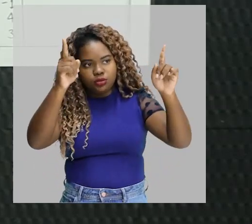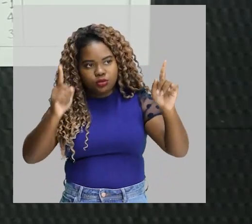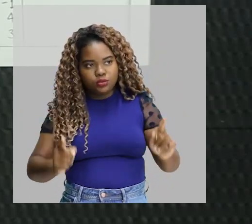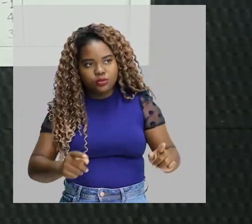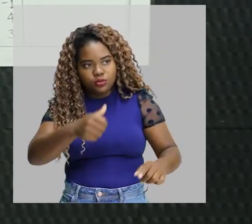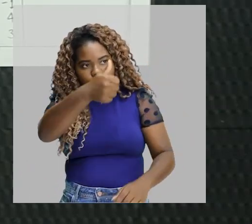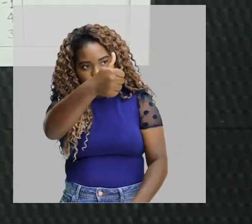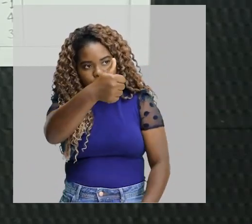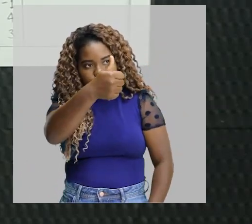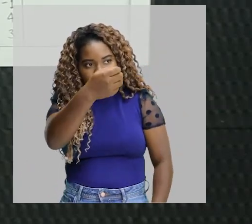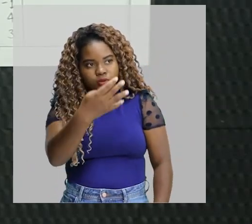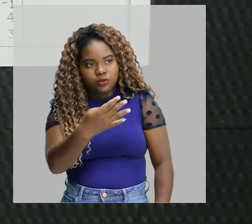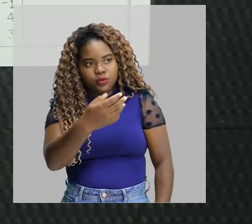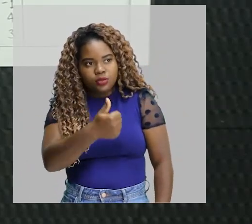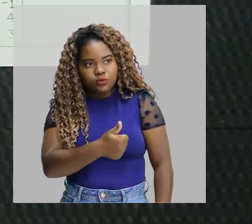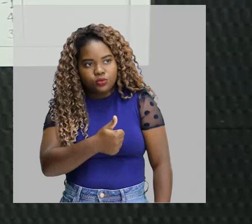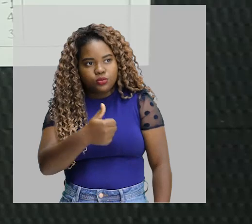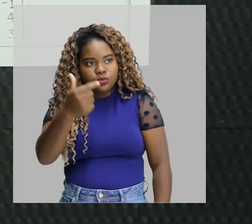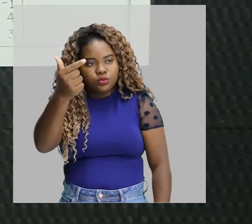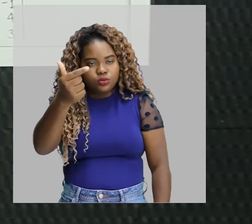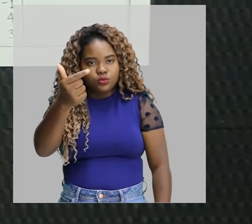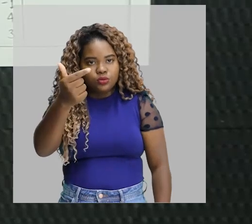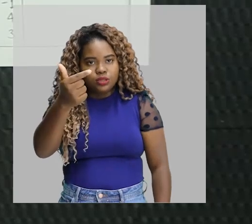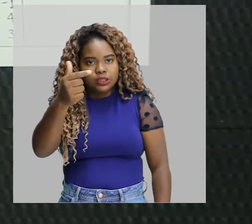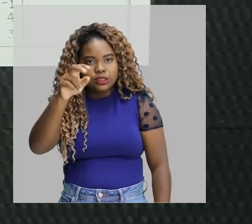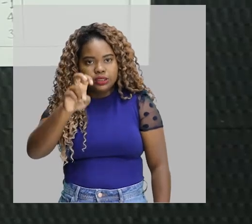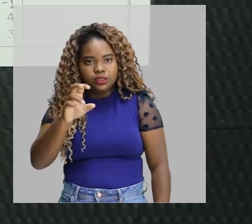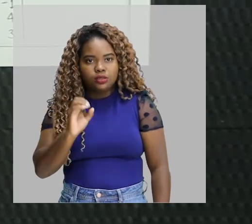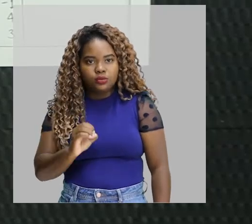um dois cinco